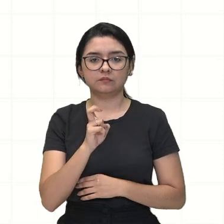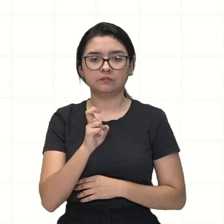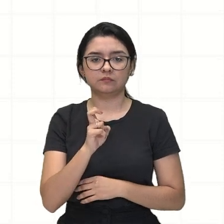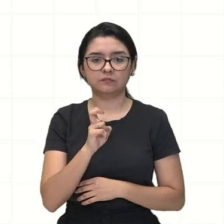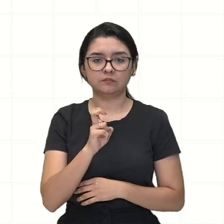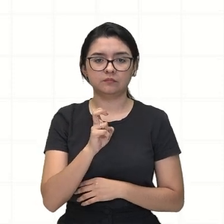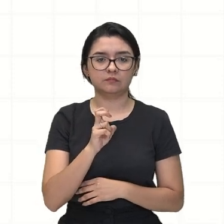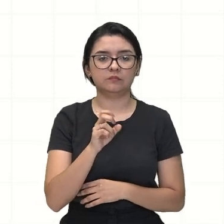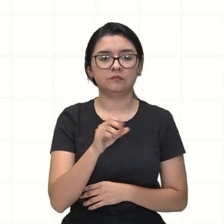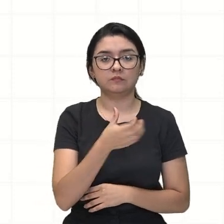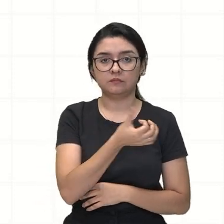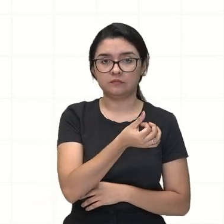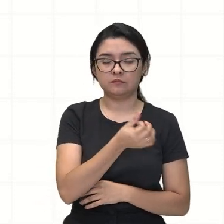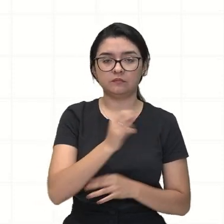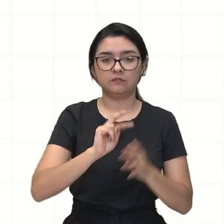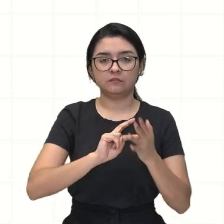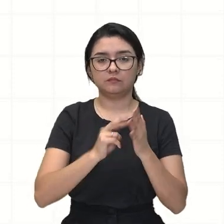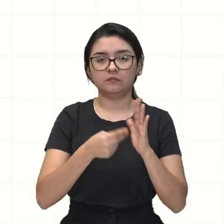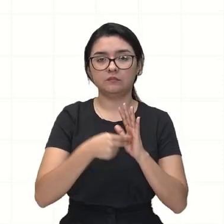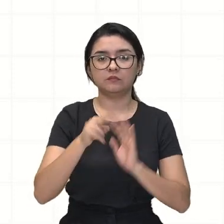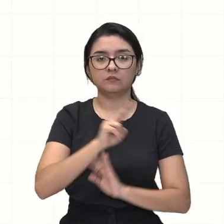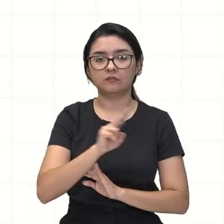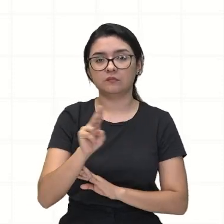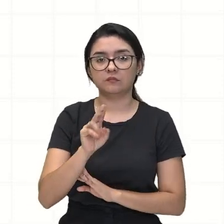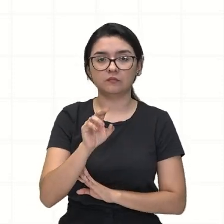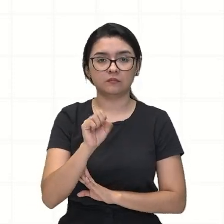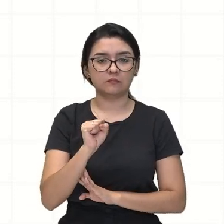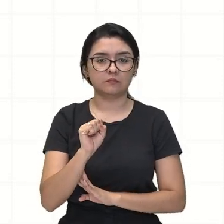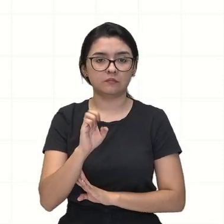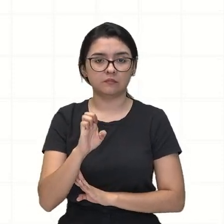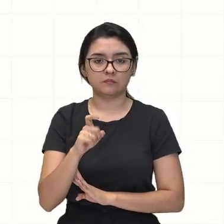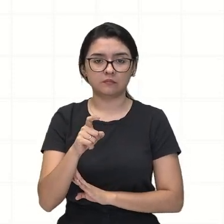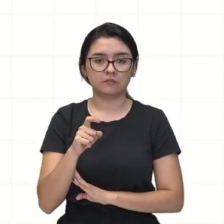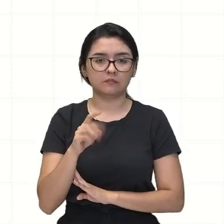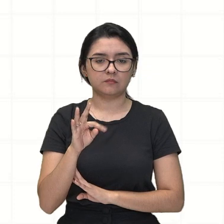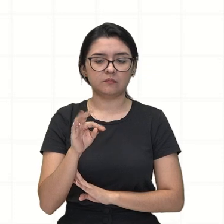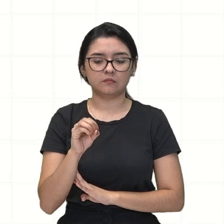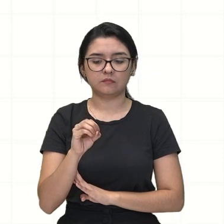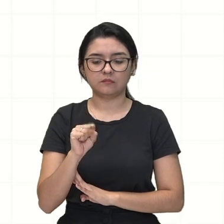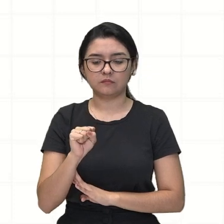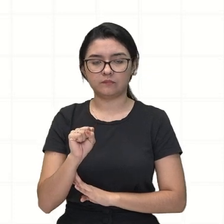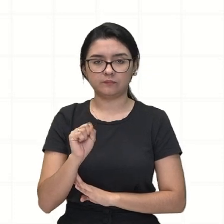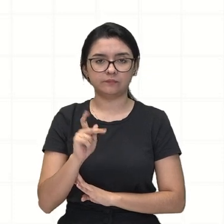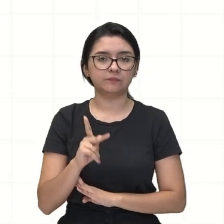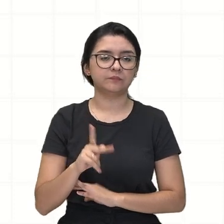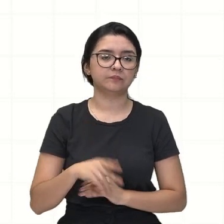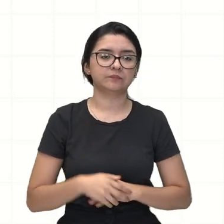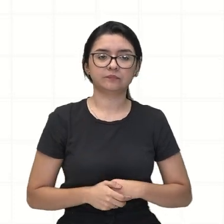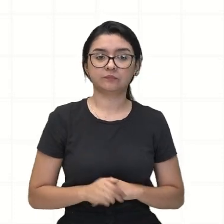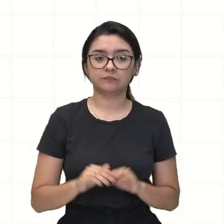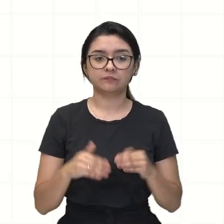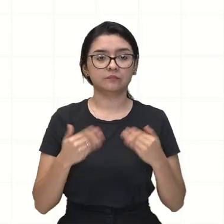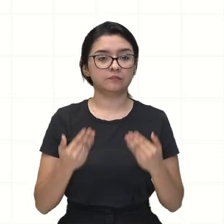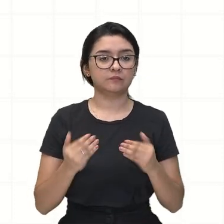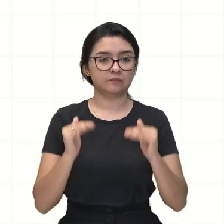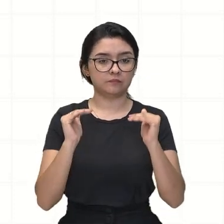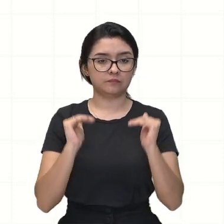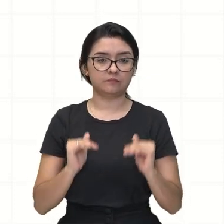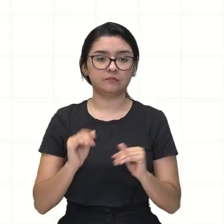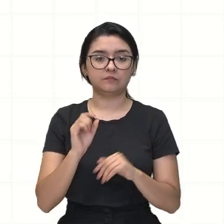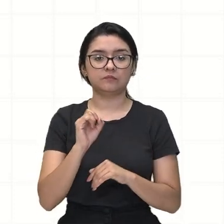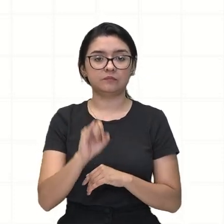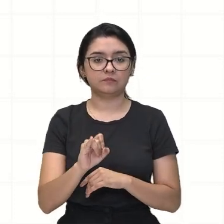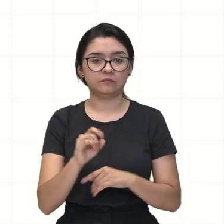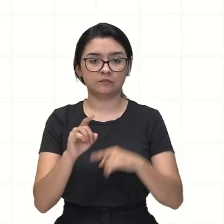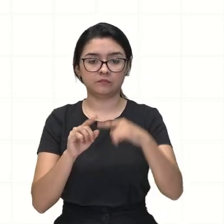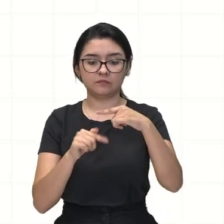E o 6 que está no denominador, nós vamos falar sexto, beleza? Quando o denominador for 7, você vai ter aqui